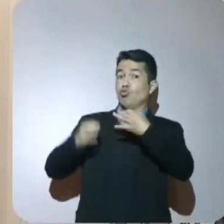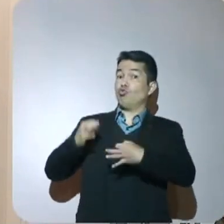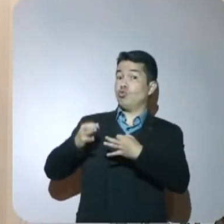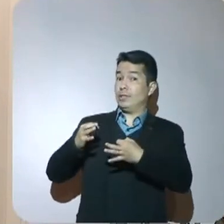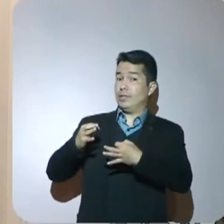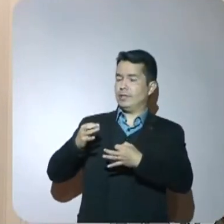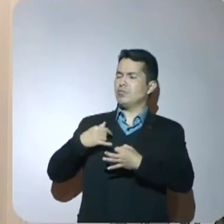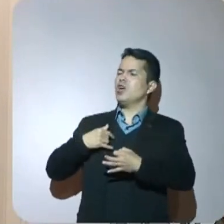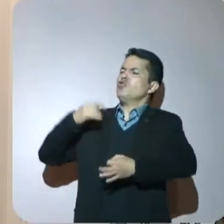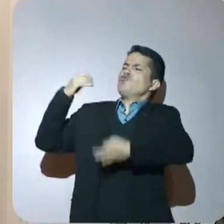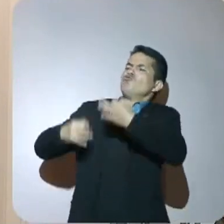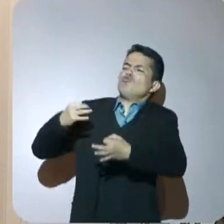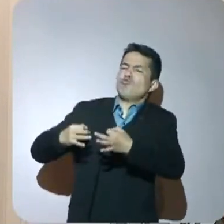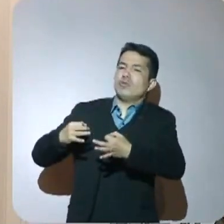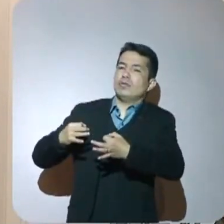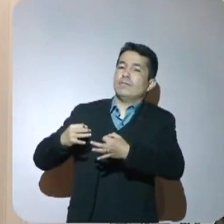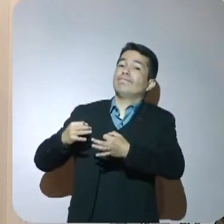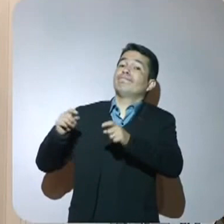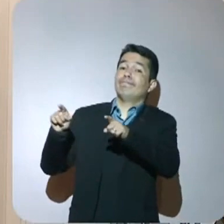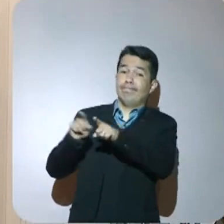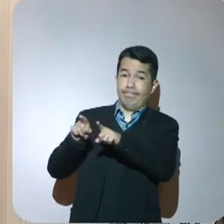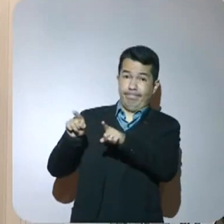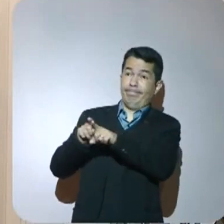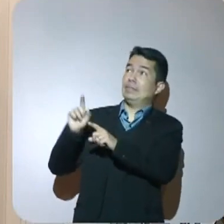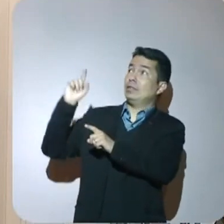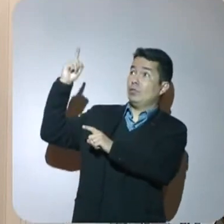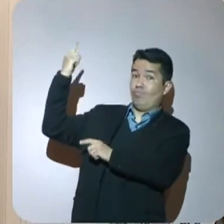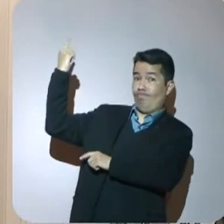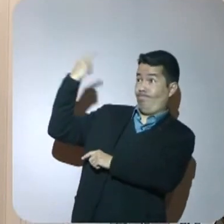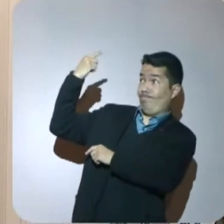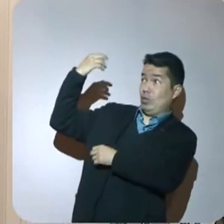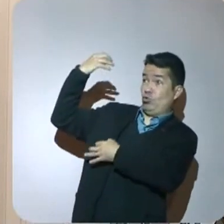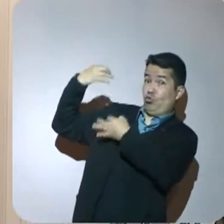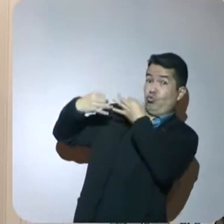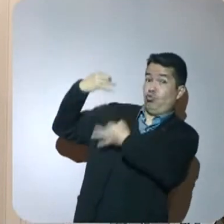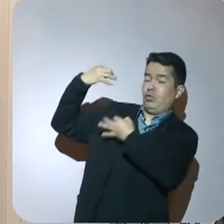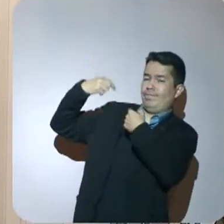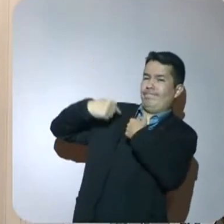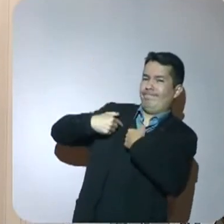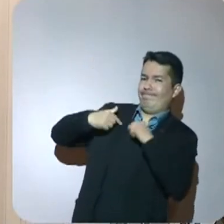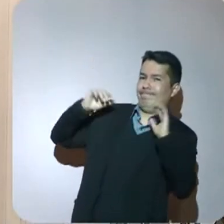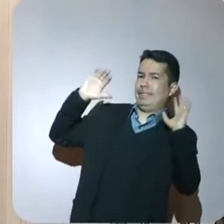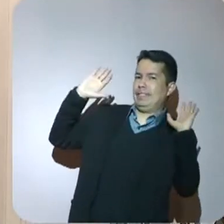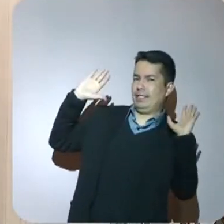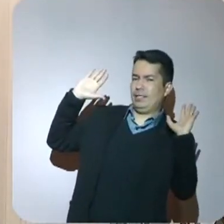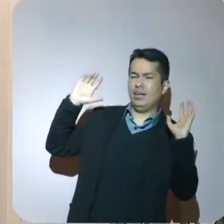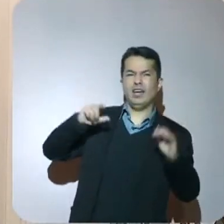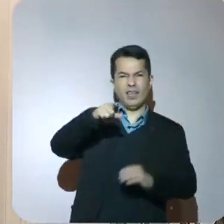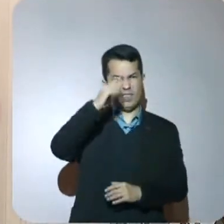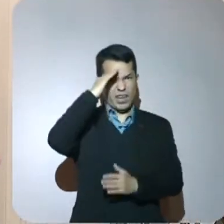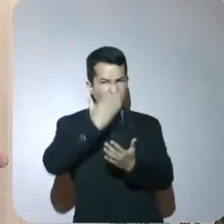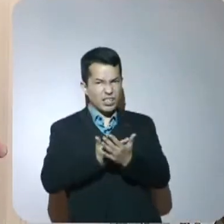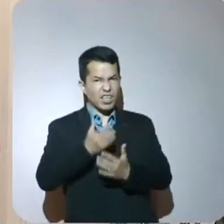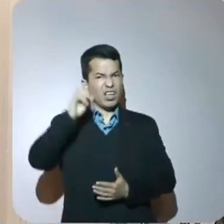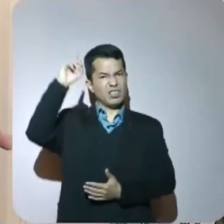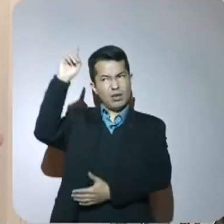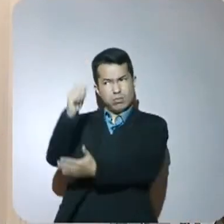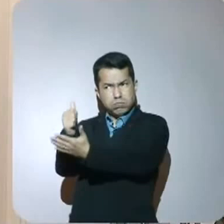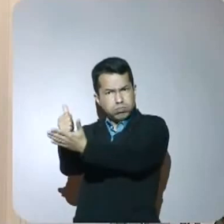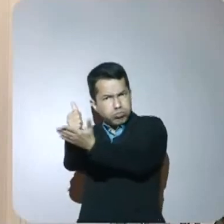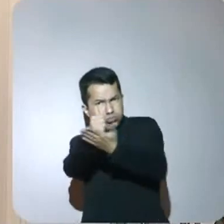Deus me julga. Porque quem está no controle de todas as coisas é o Senhor. Você crê que Deus tem um controle de